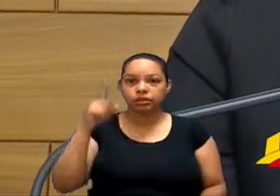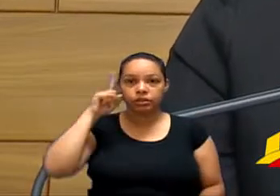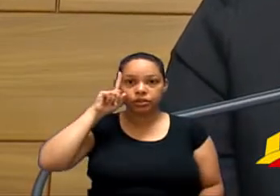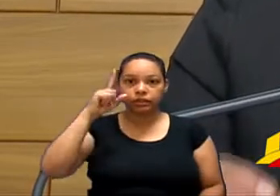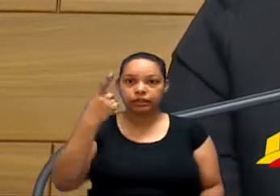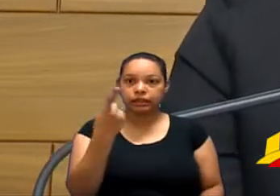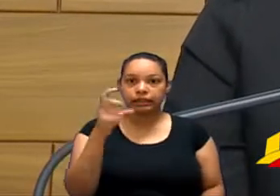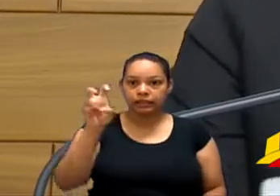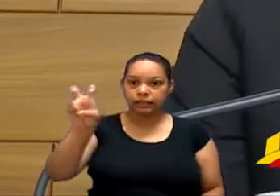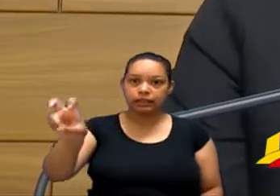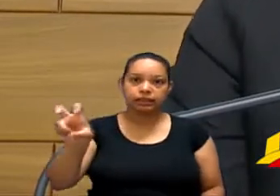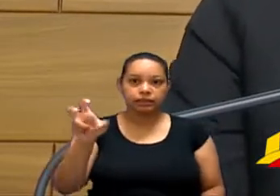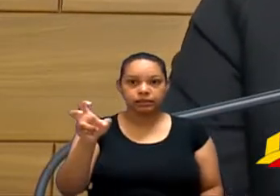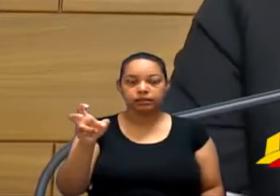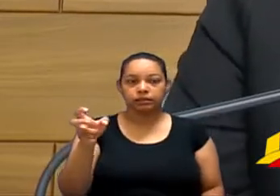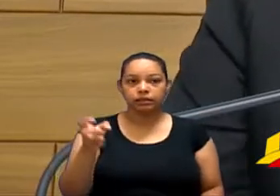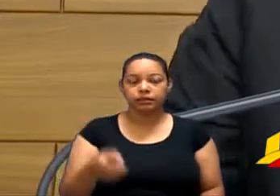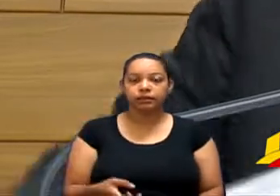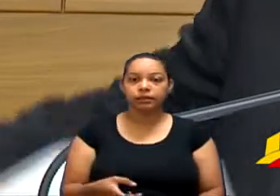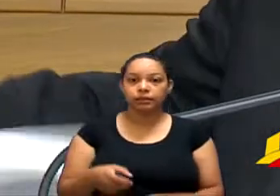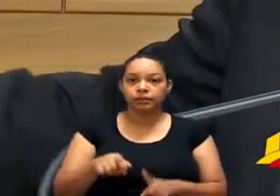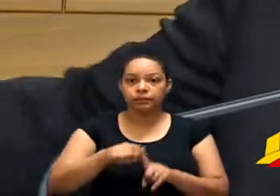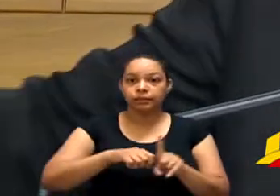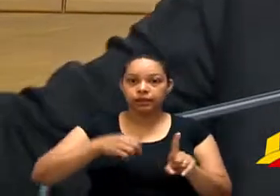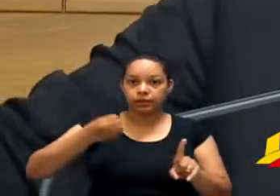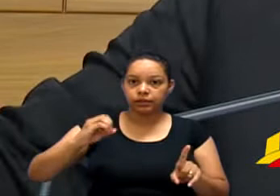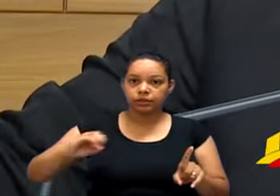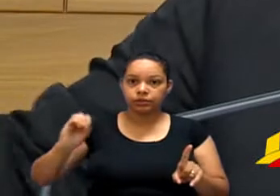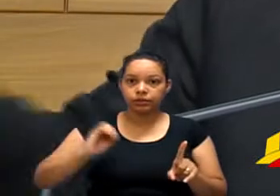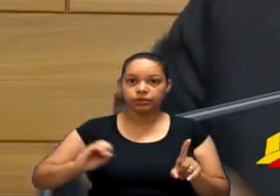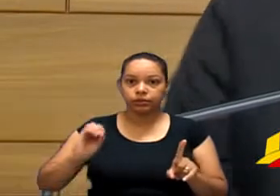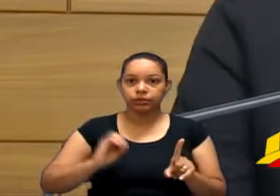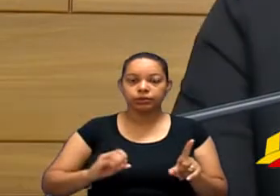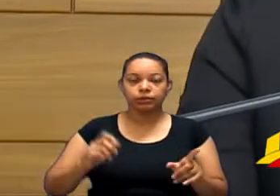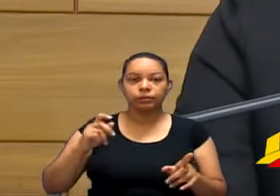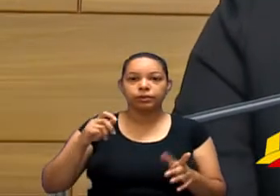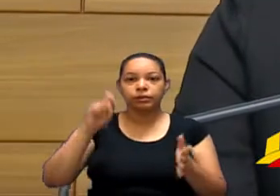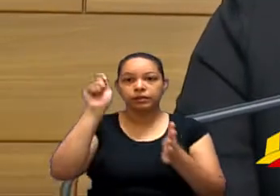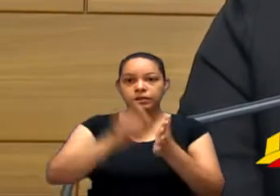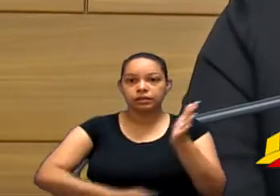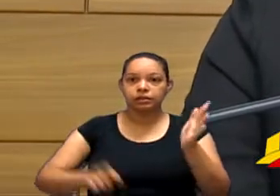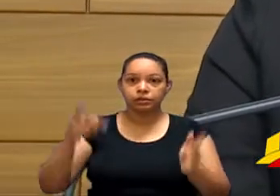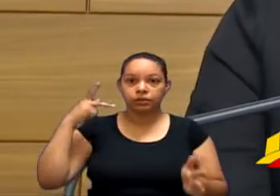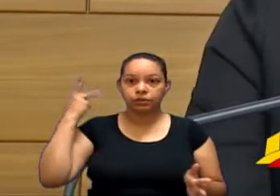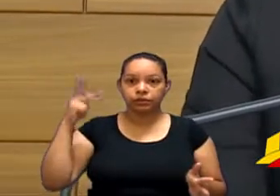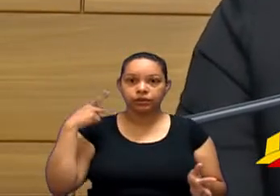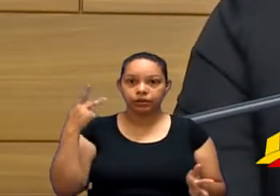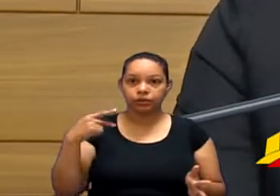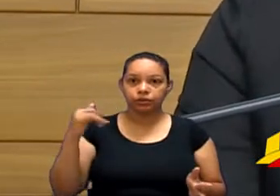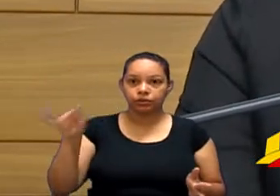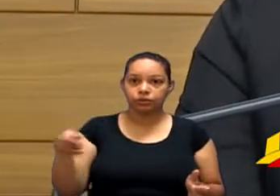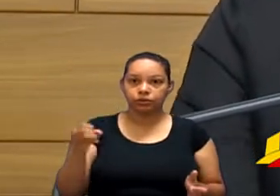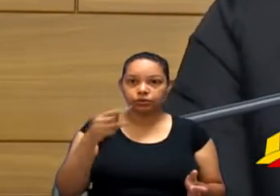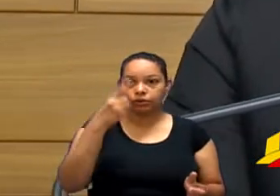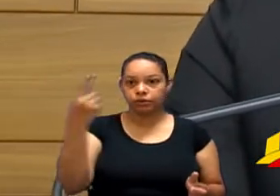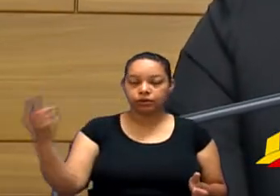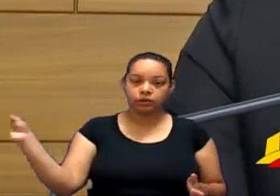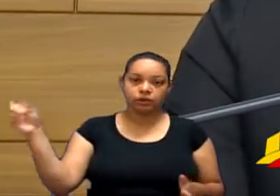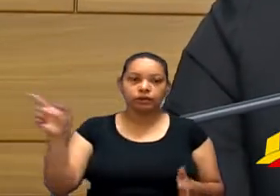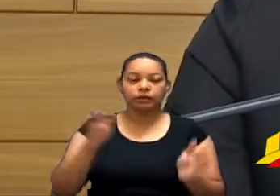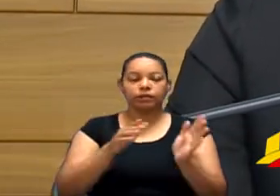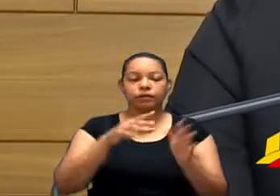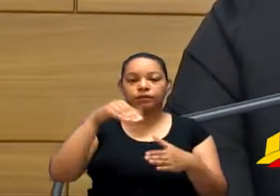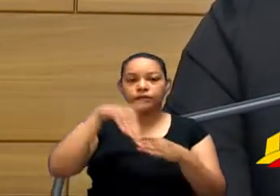outubro assinado pelo vereador desta casa João Donizete voto de congratulações a Dona Maria de Lourdes